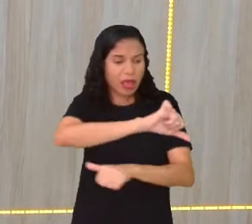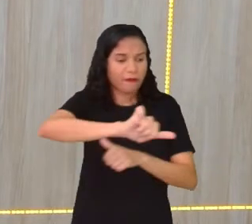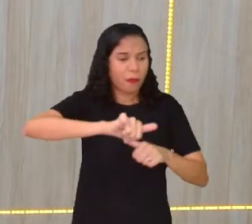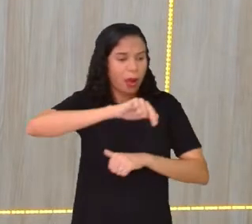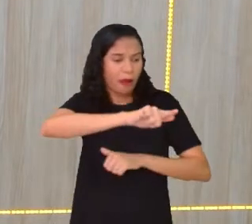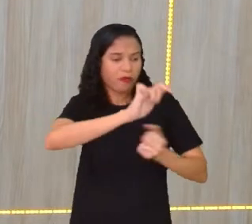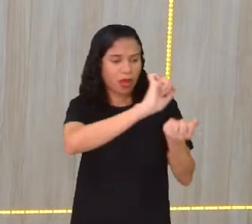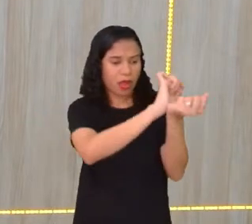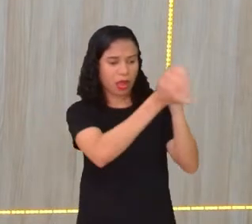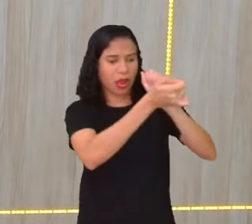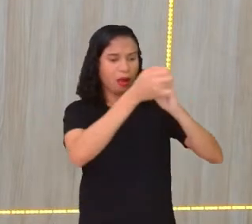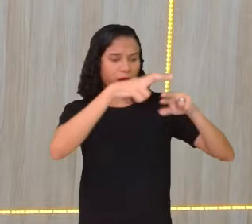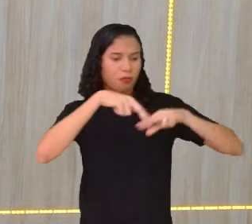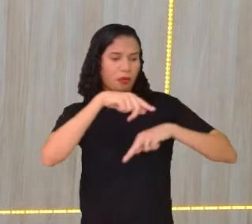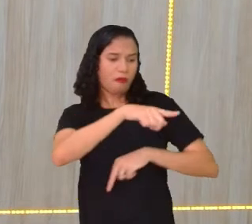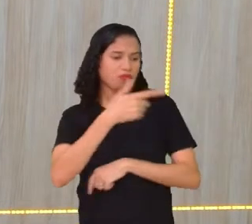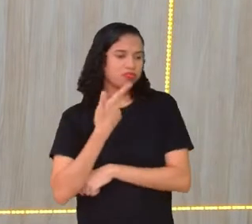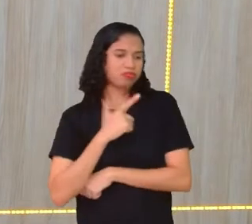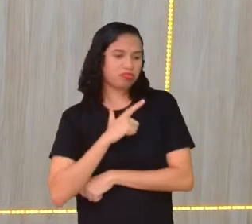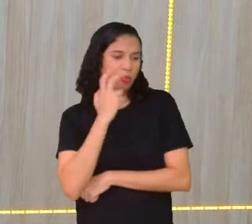digamos assim,